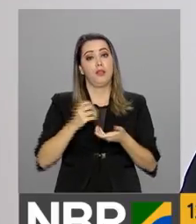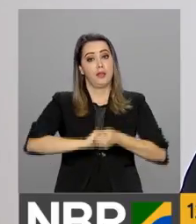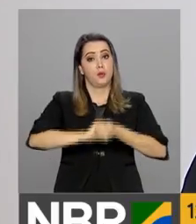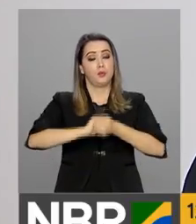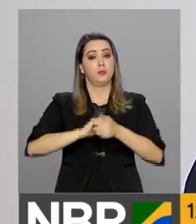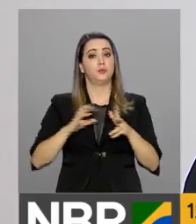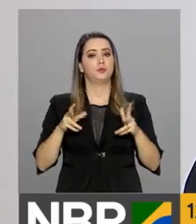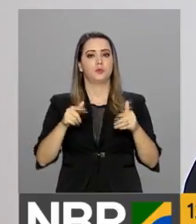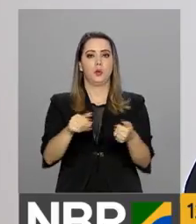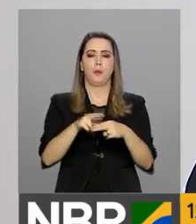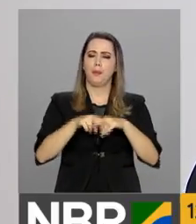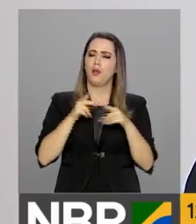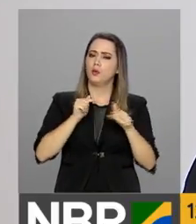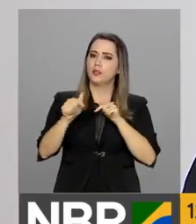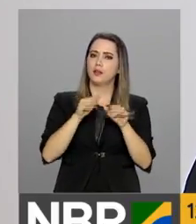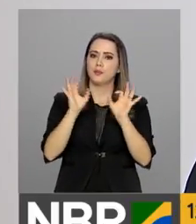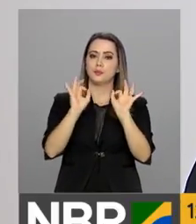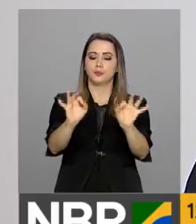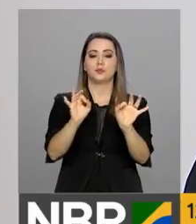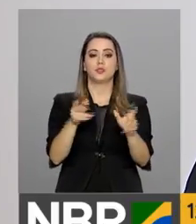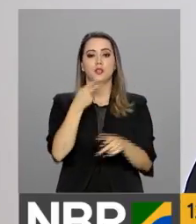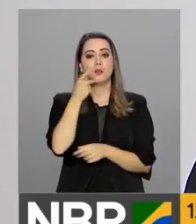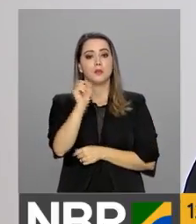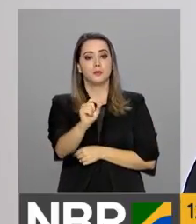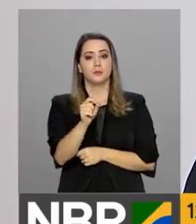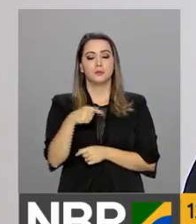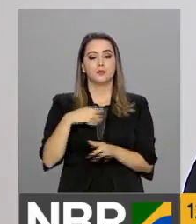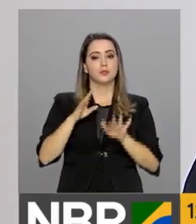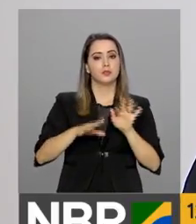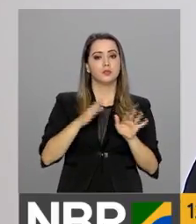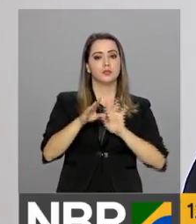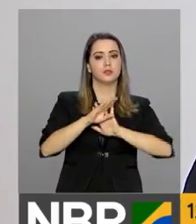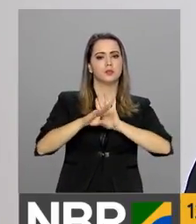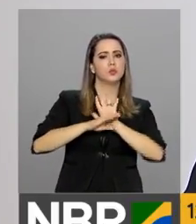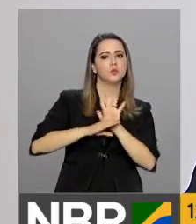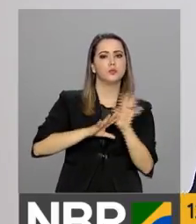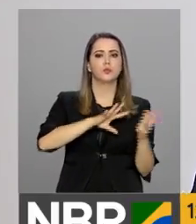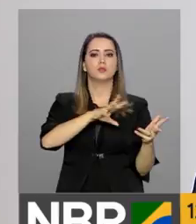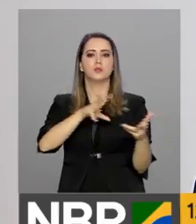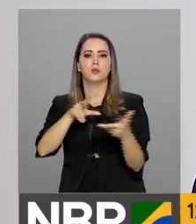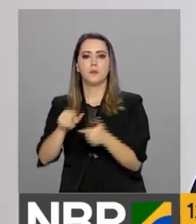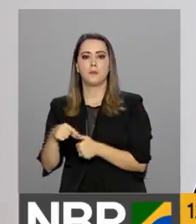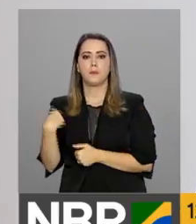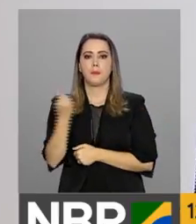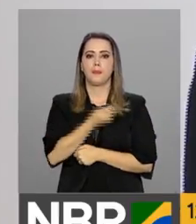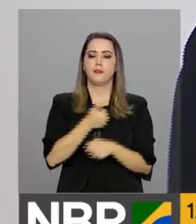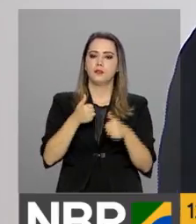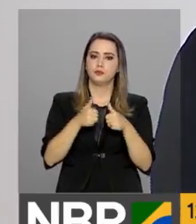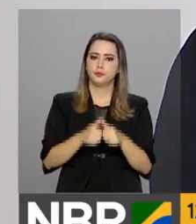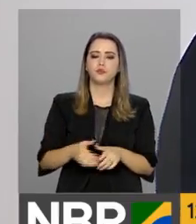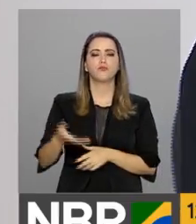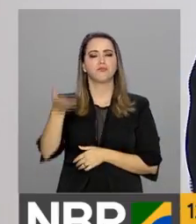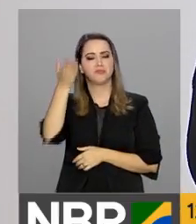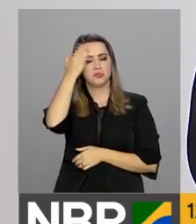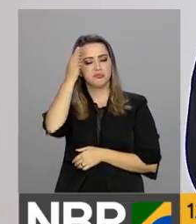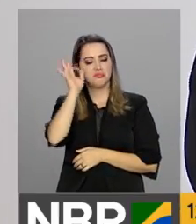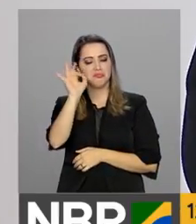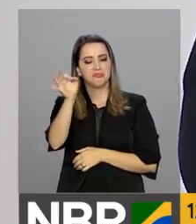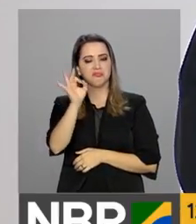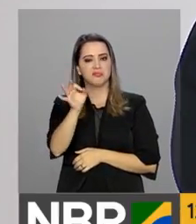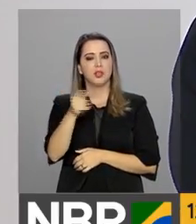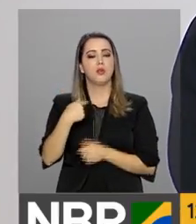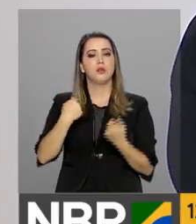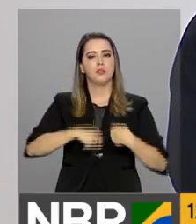complementar pelo trabalho feito e dizer me que no plano internacional nós estamos muito cientes e conscientes da necessidade